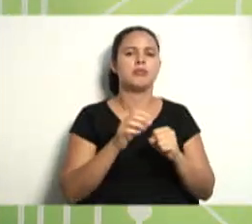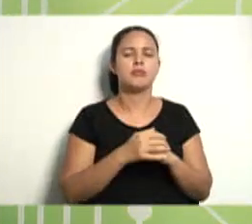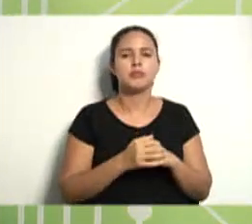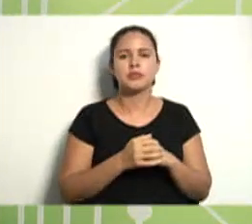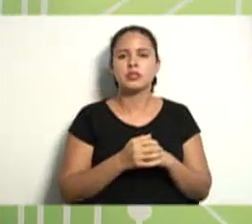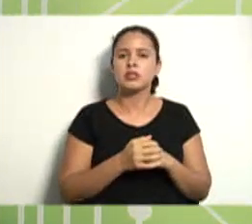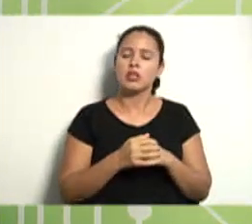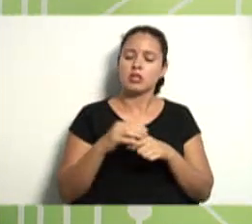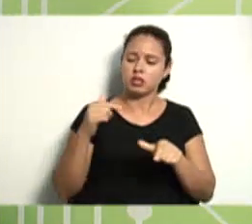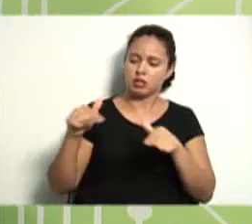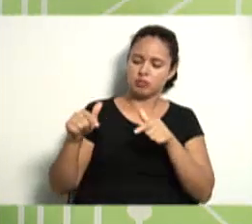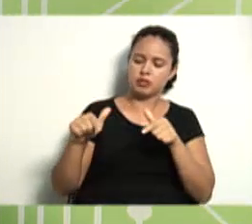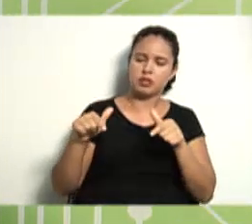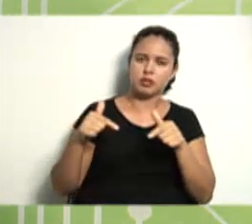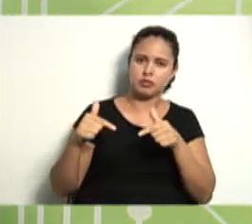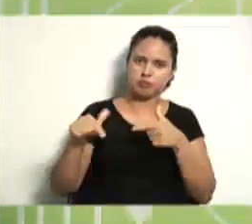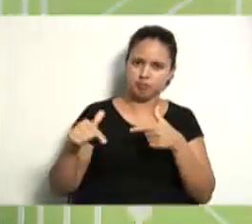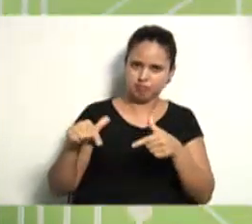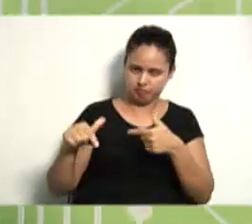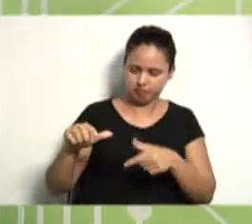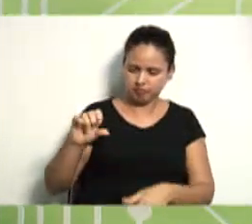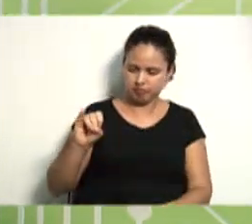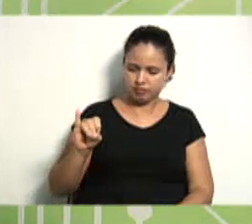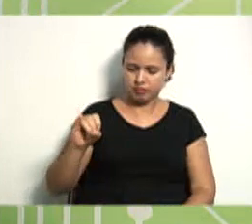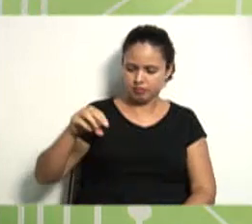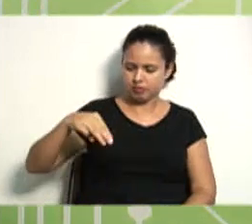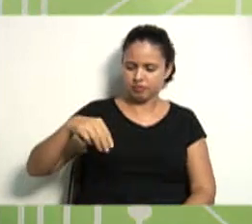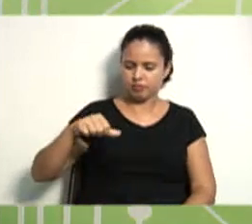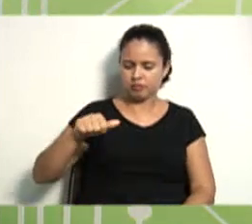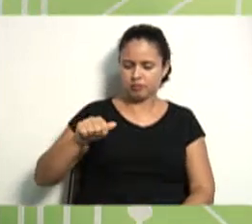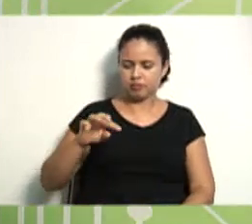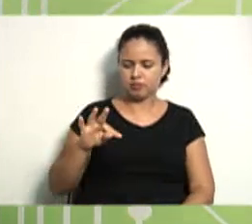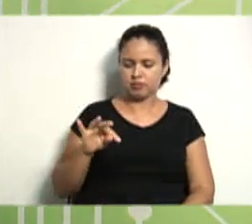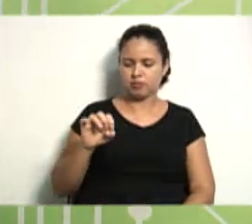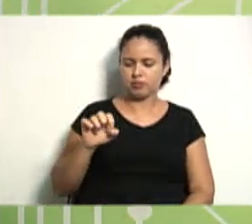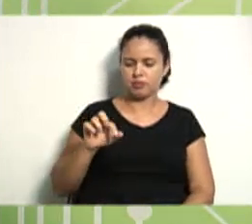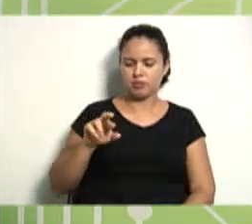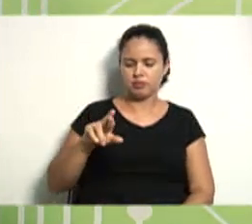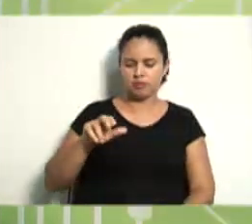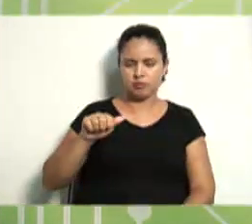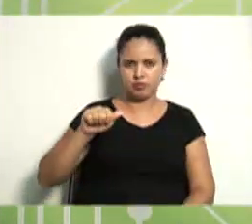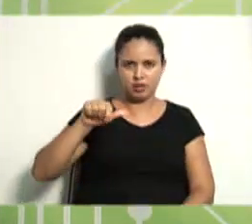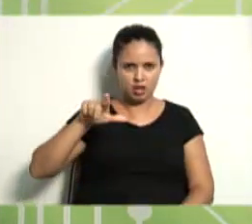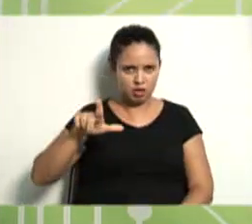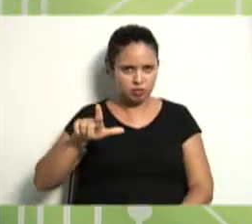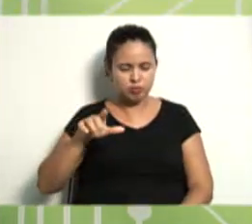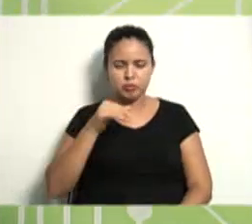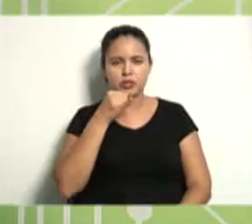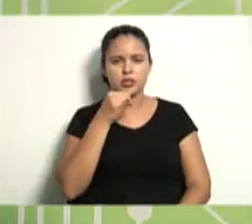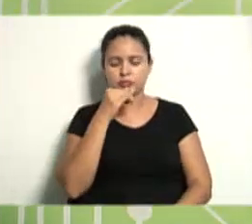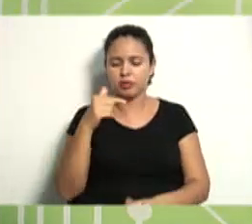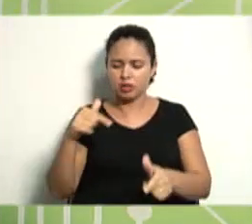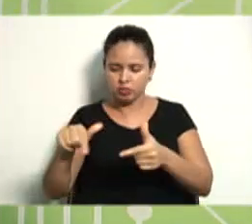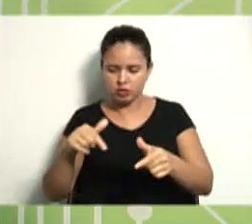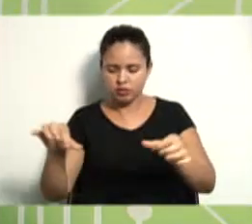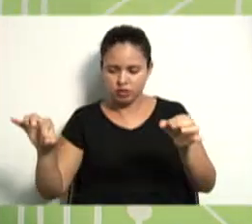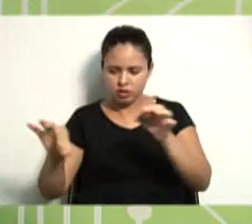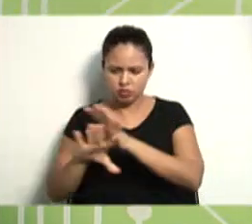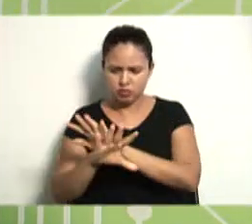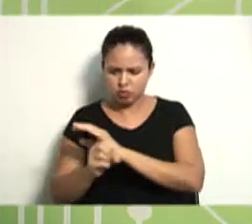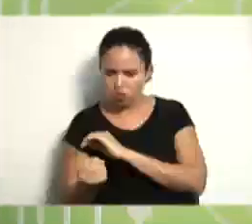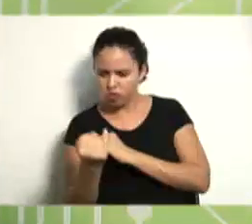Imaterial, que após realizado aquele trabalho, você não consegue contar, você não